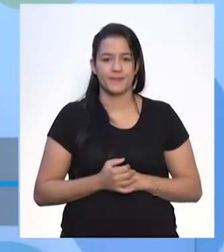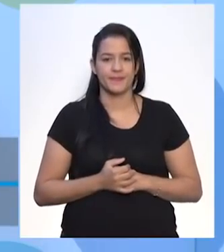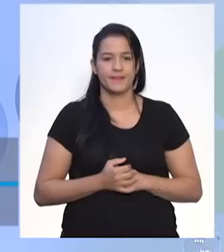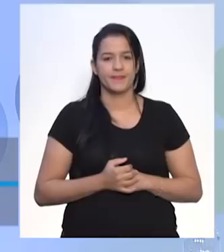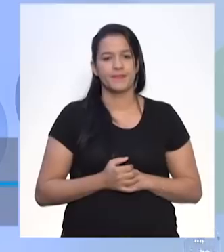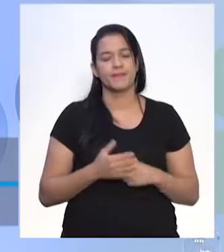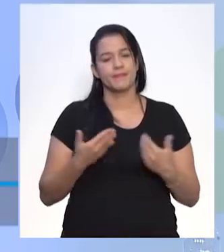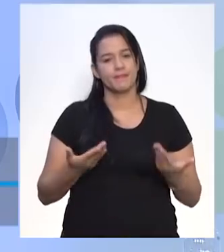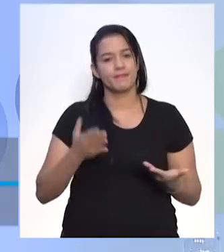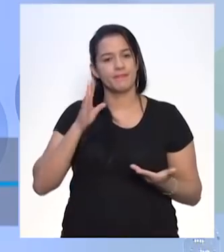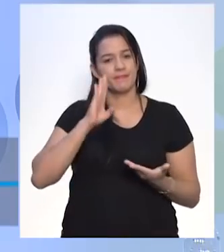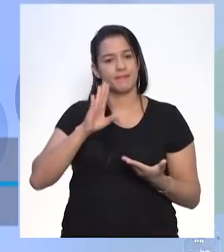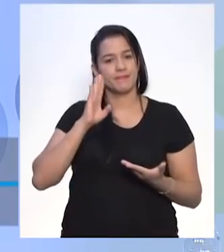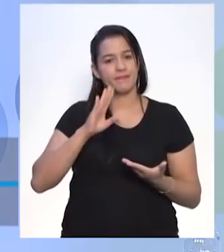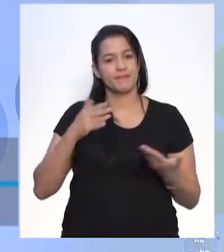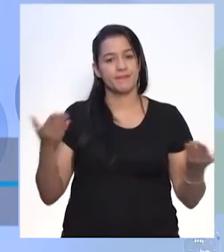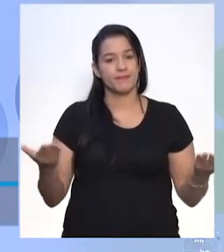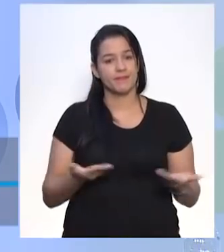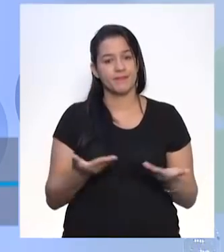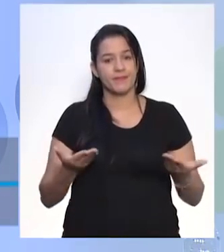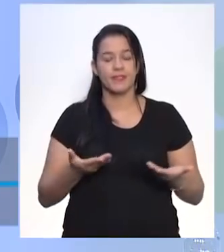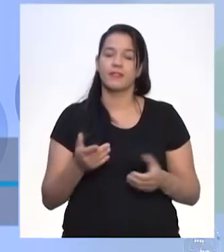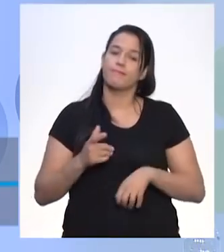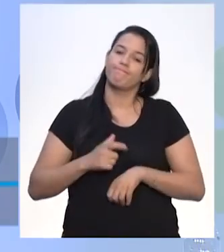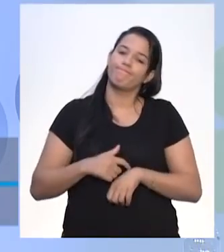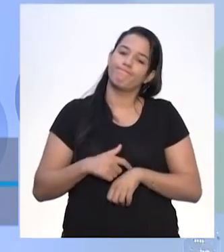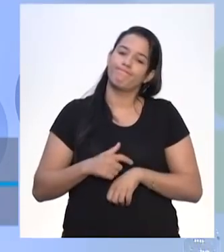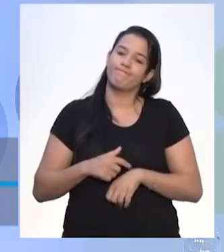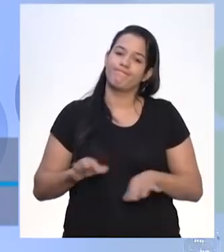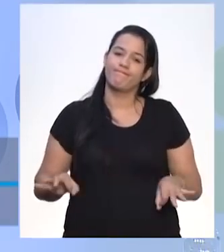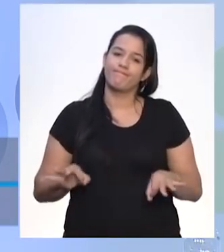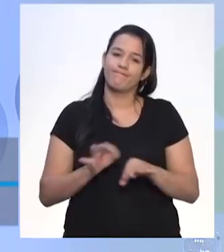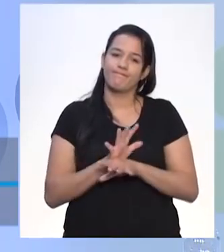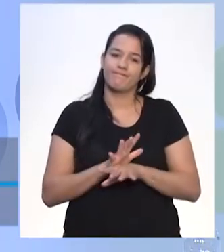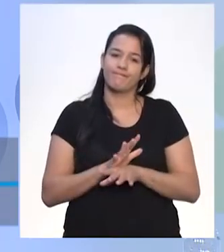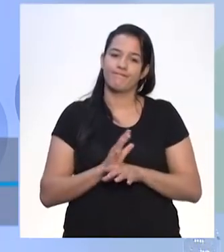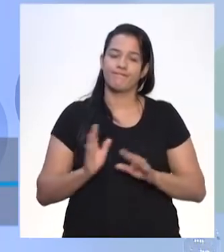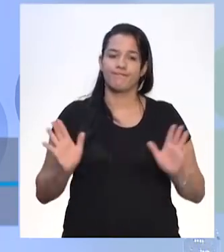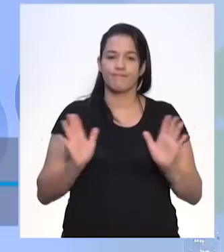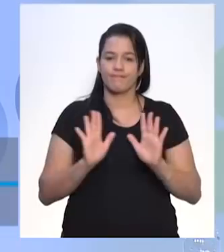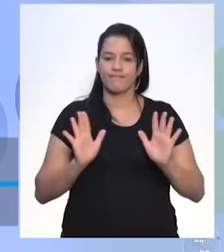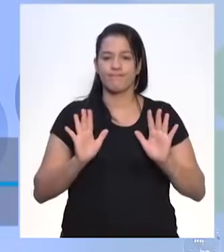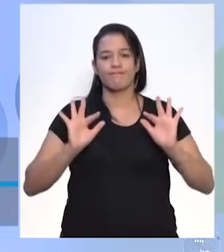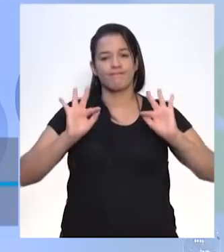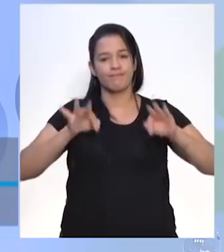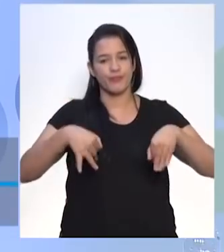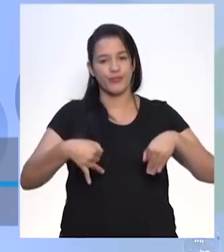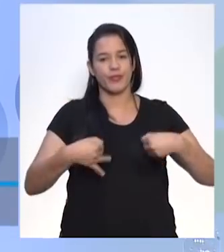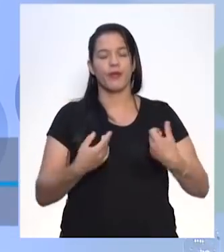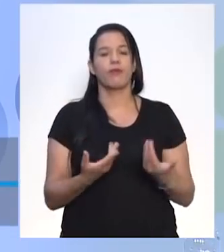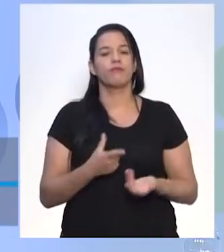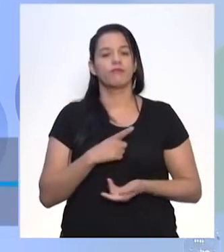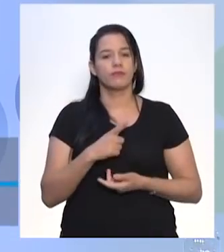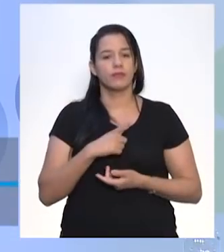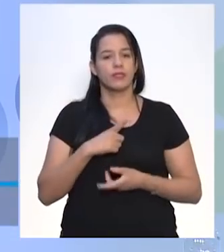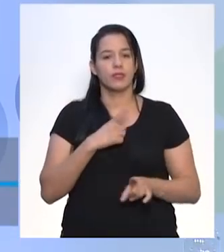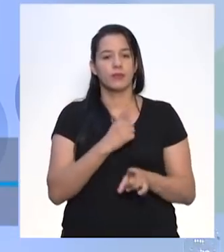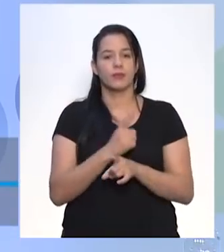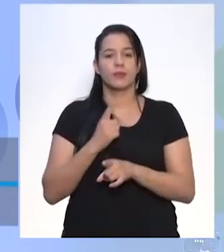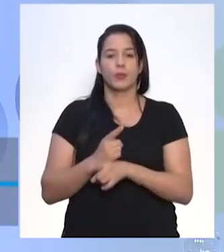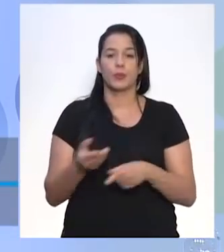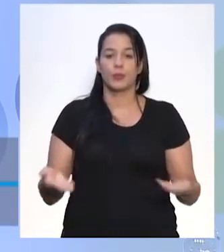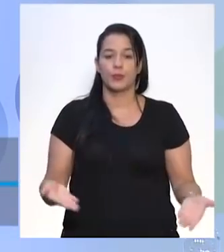E legal. Então a gente vai, infelizmente, se encaminhando, né, para o final do nosso